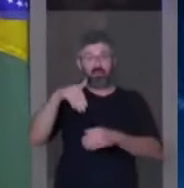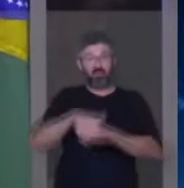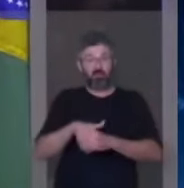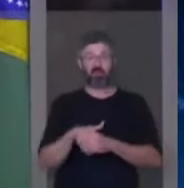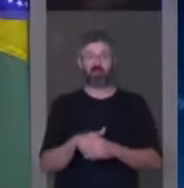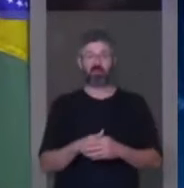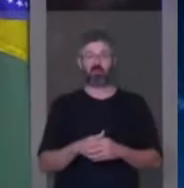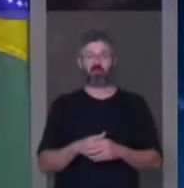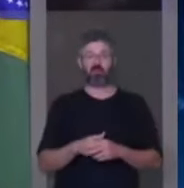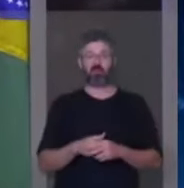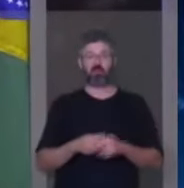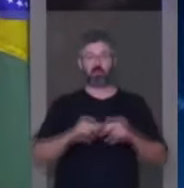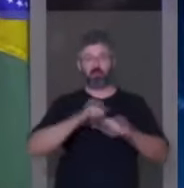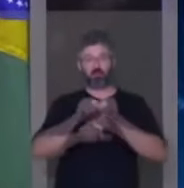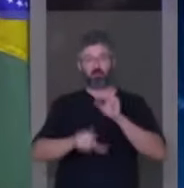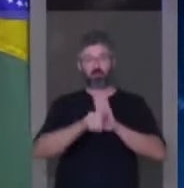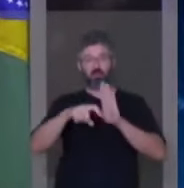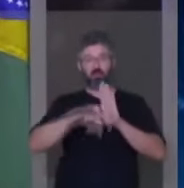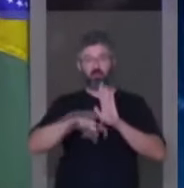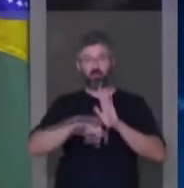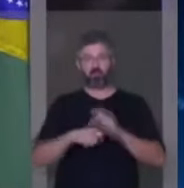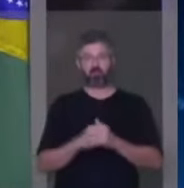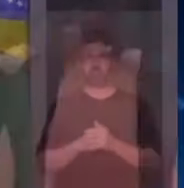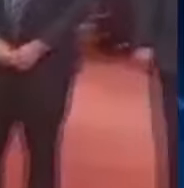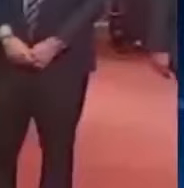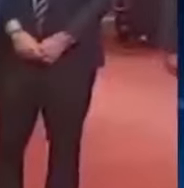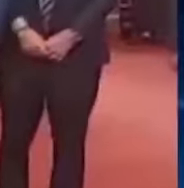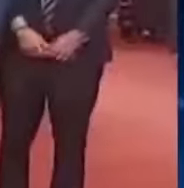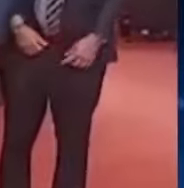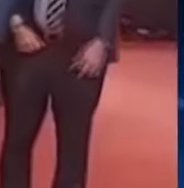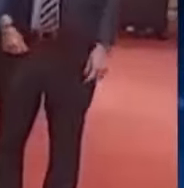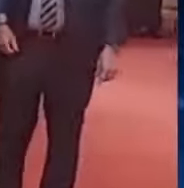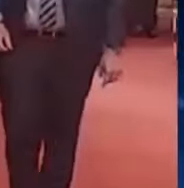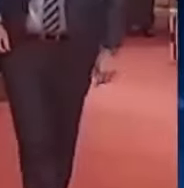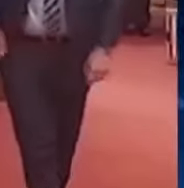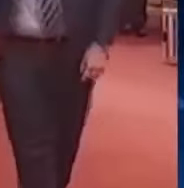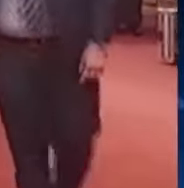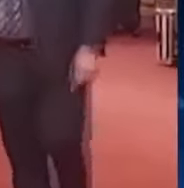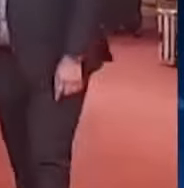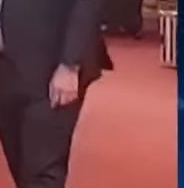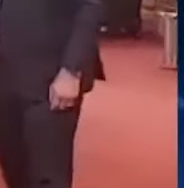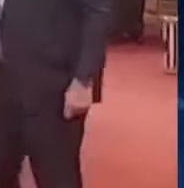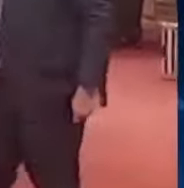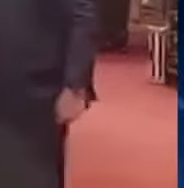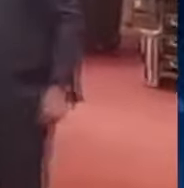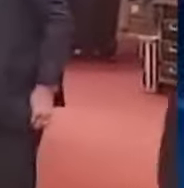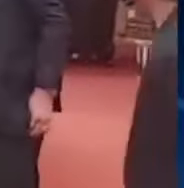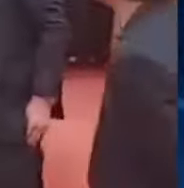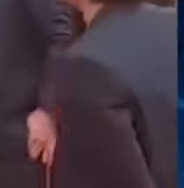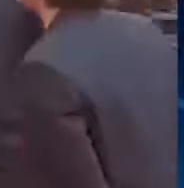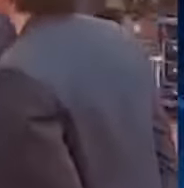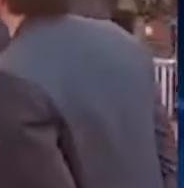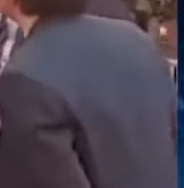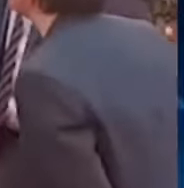lá, como ele fez, por exemplo, esse ano na CPMI do 8 de janeiro, que ele conseguiu nomear o presidente. A CPI da Braskem,